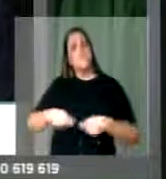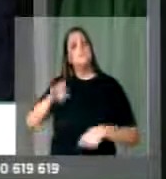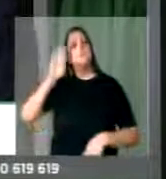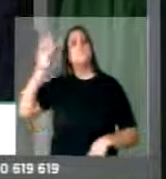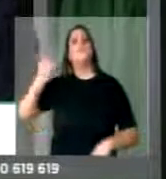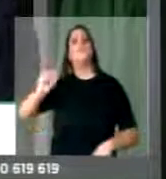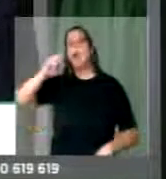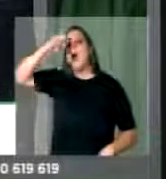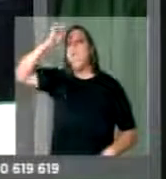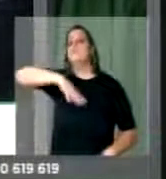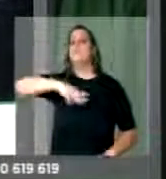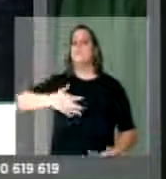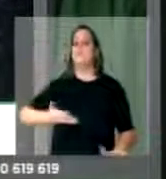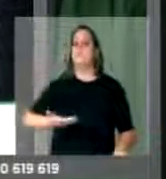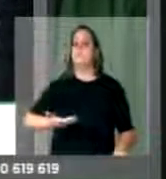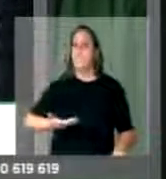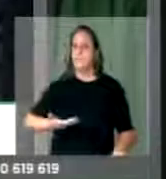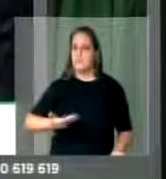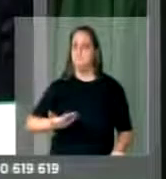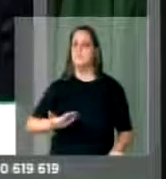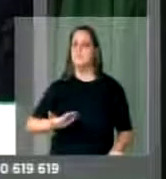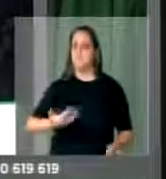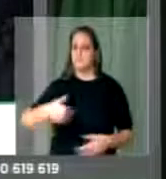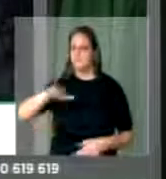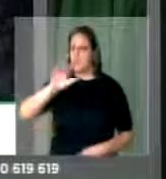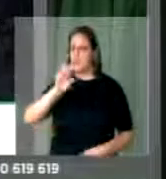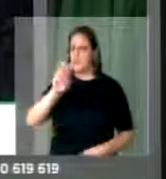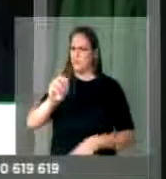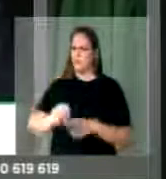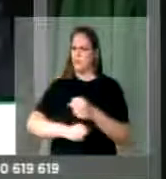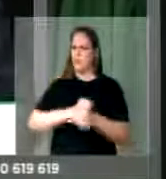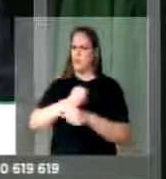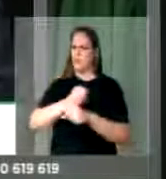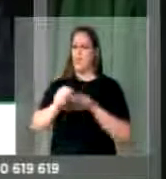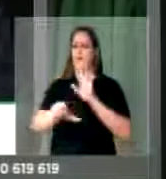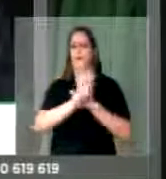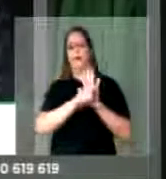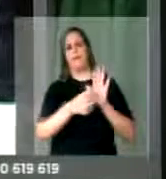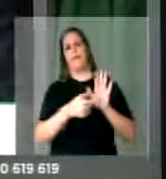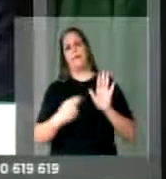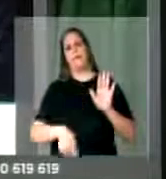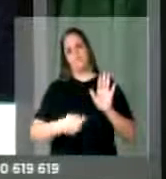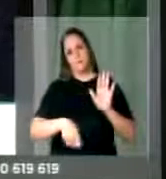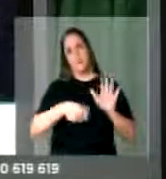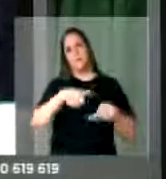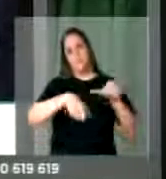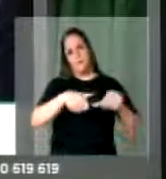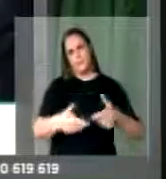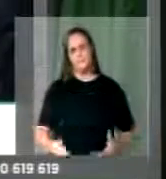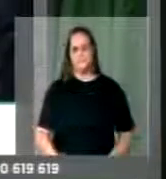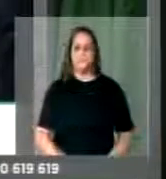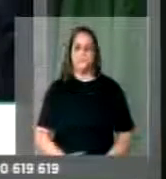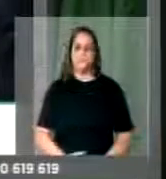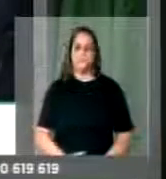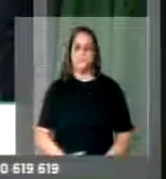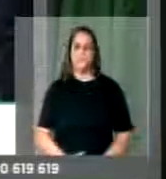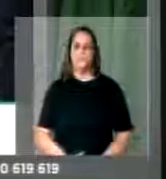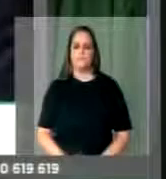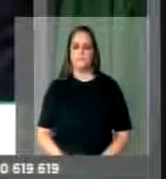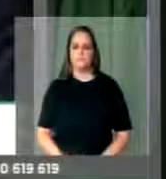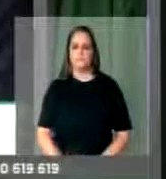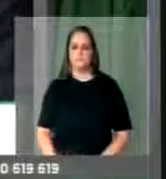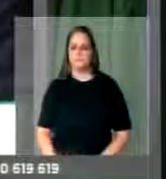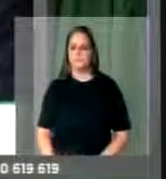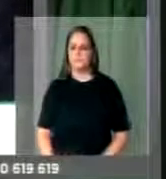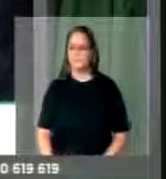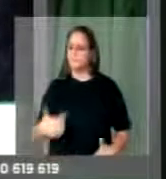de autoridade, que é uma lei que já tem mais de 50 anos e precisa ser modificada. Quero dizer que estou